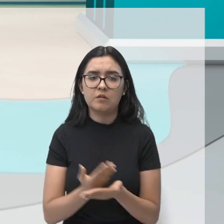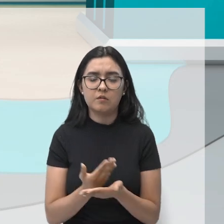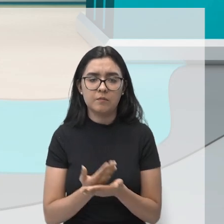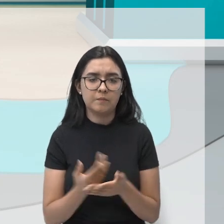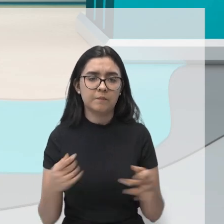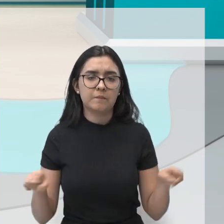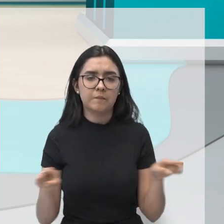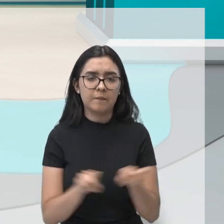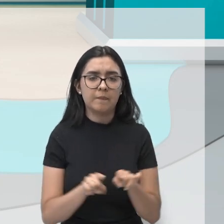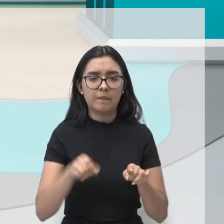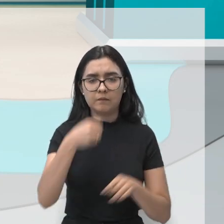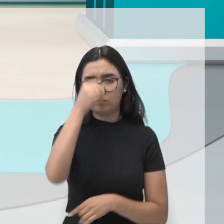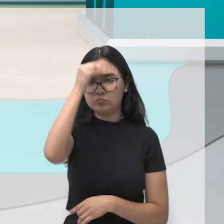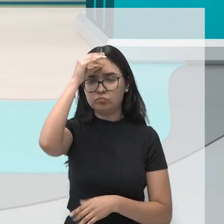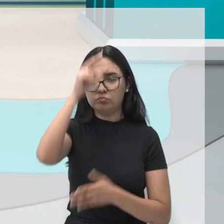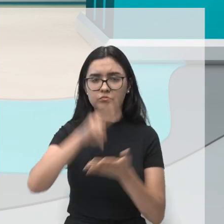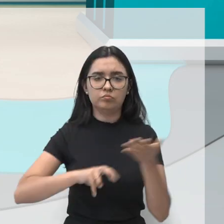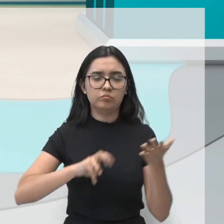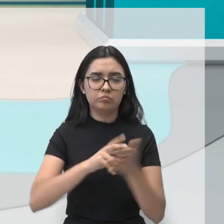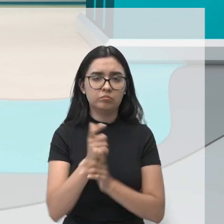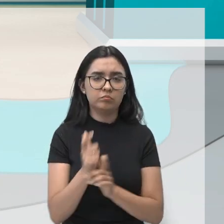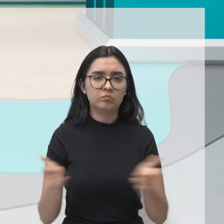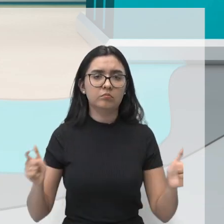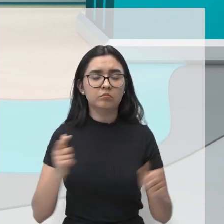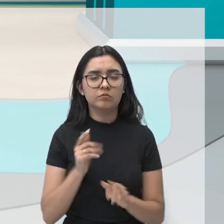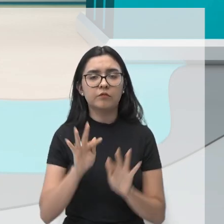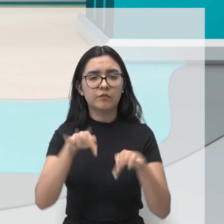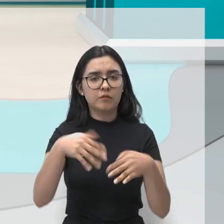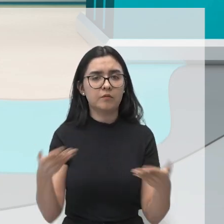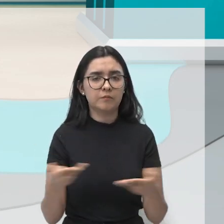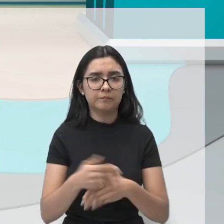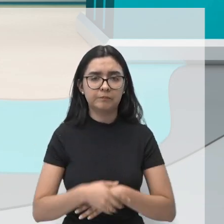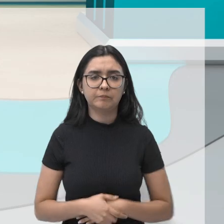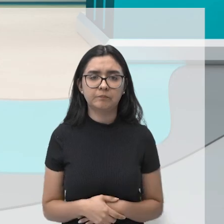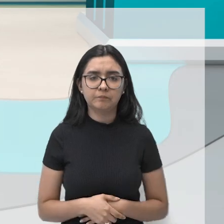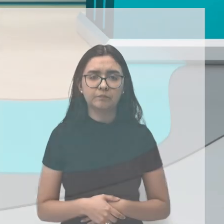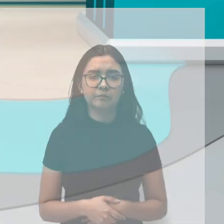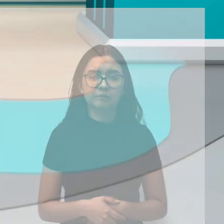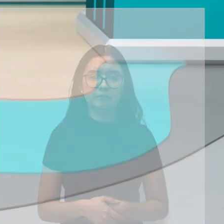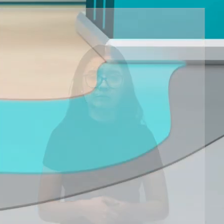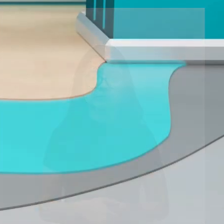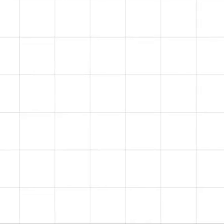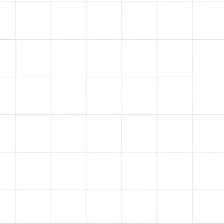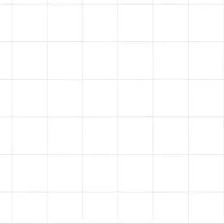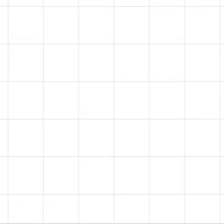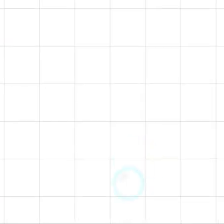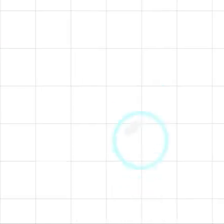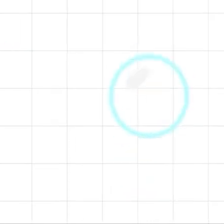tenham gostado da aula, que vocês tenham ampliado o vocabulário de vocês e a gente vai ficando por aqui.